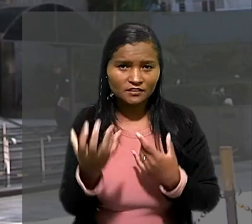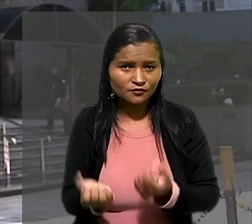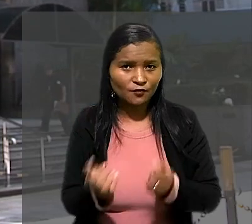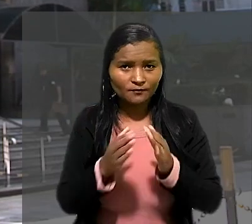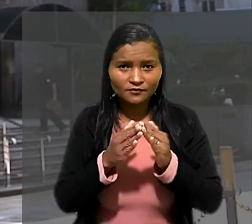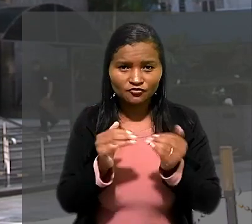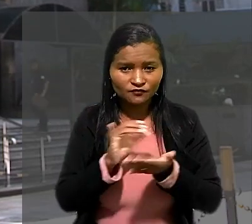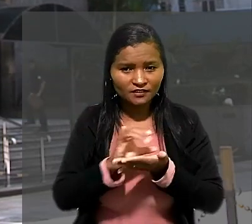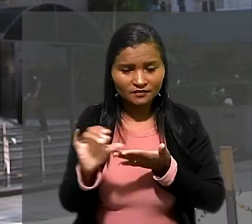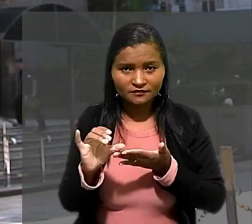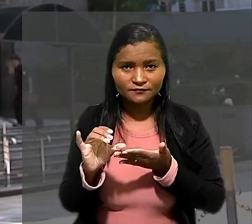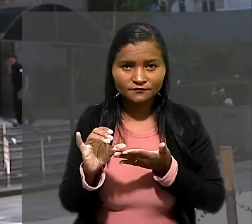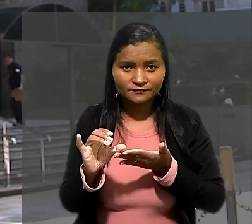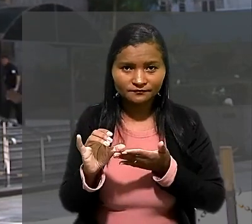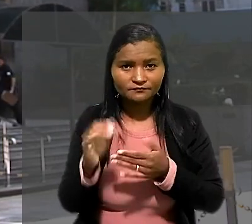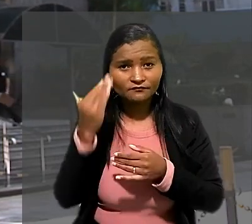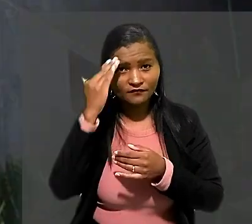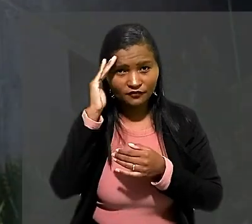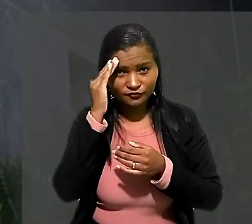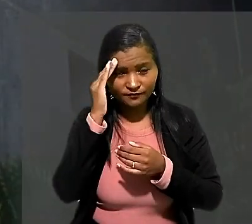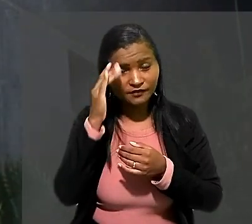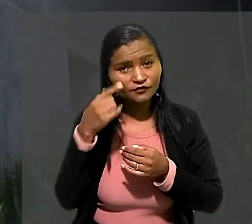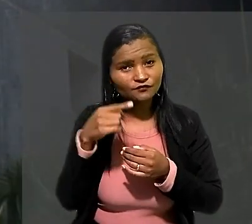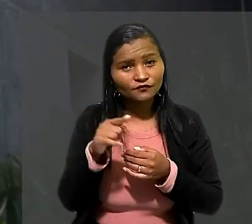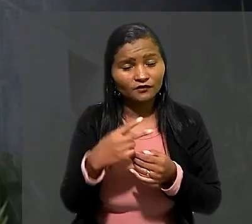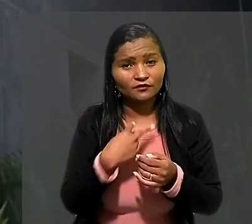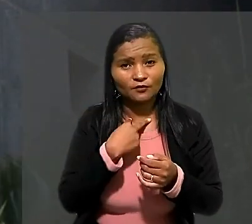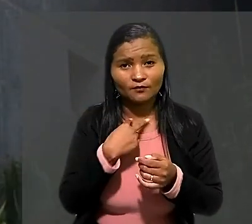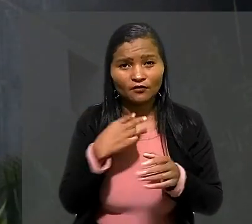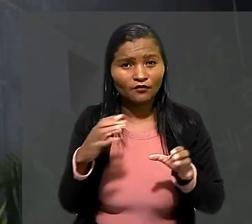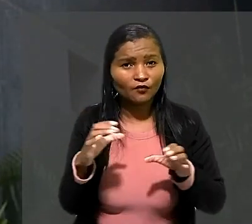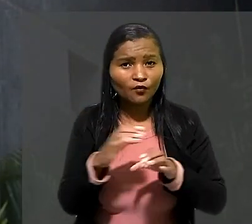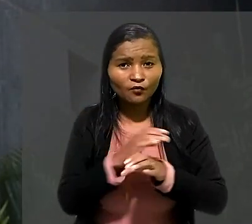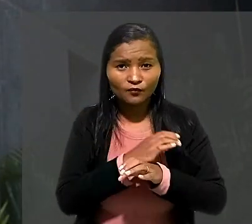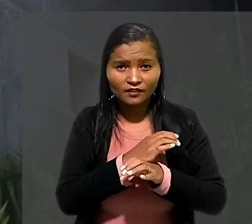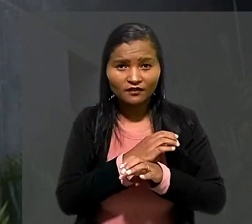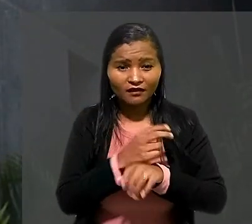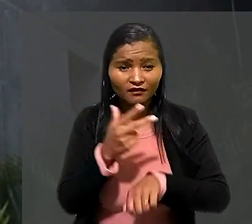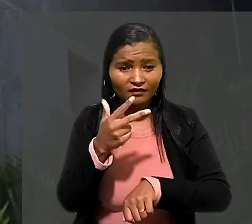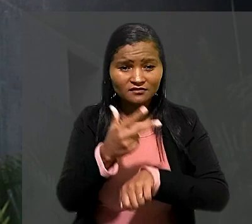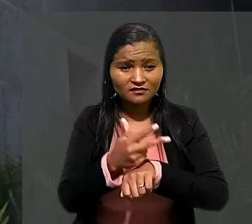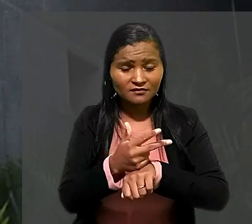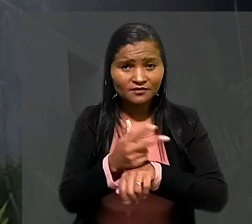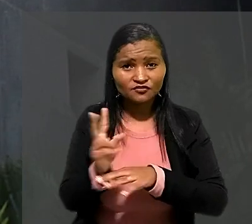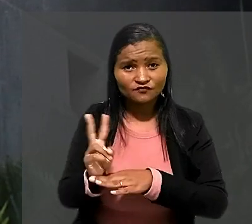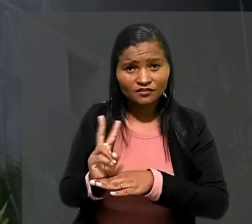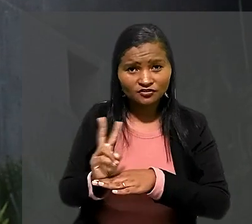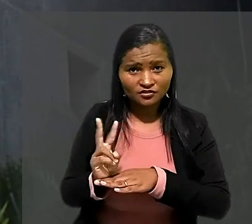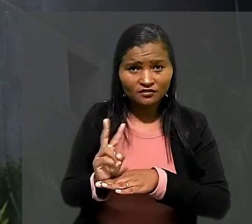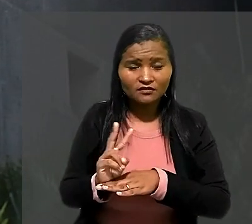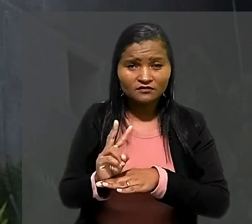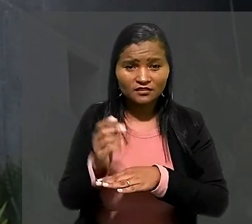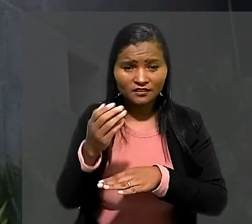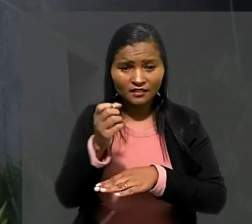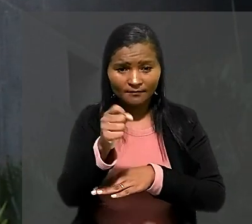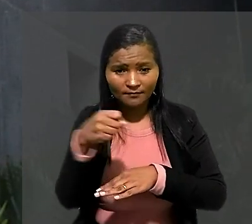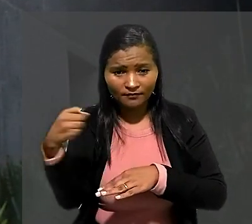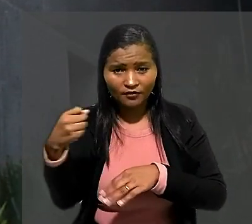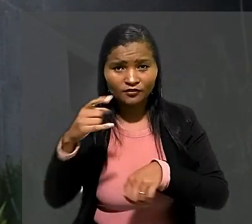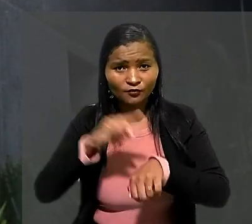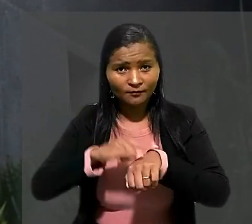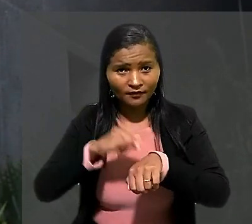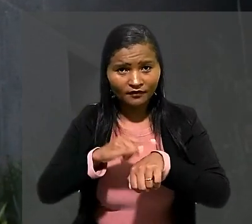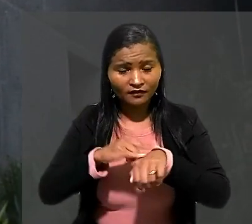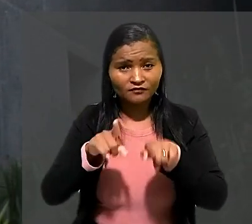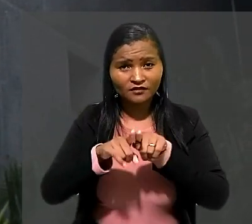havia negado o pedido de indenização. O entendimento foi que não se pode concluir que as câmeras de vigilância na porta do